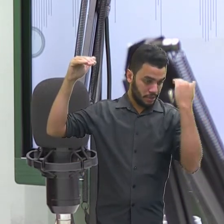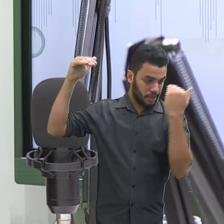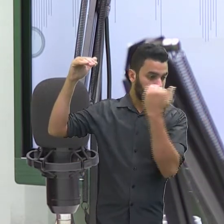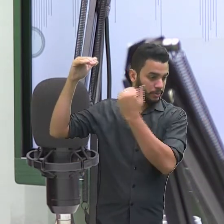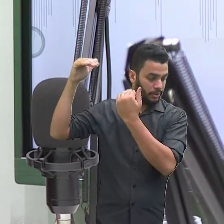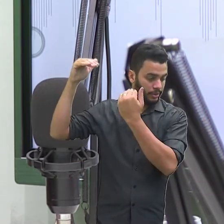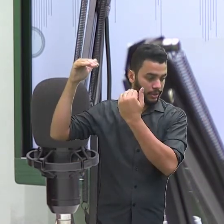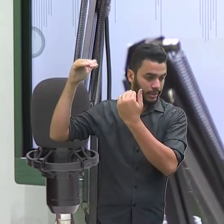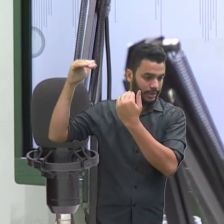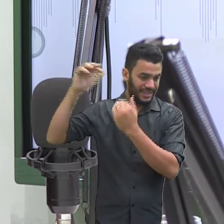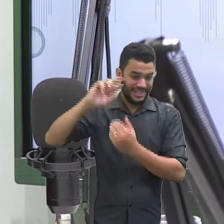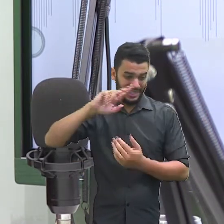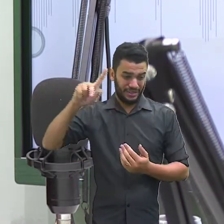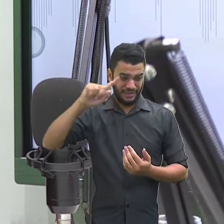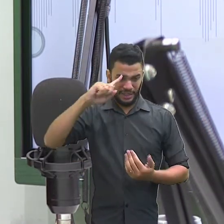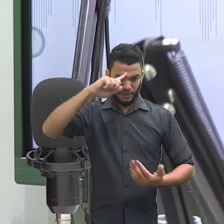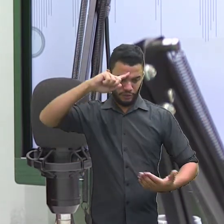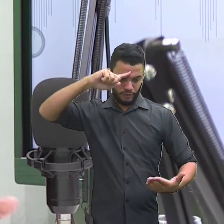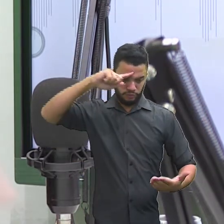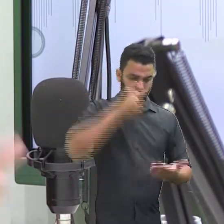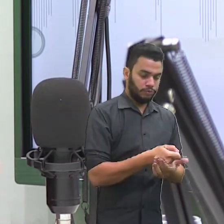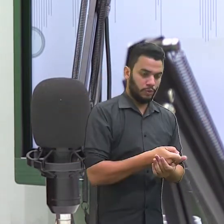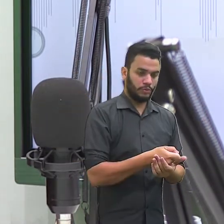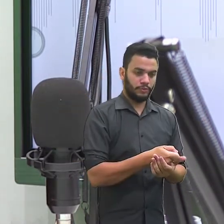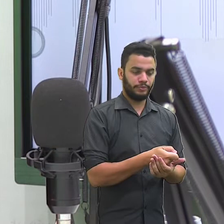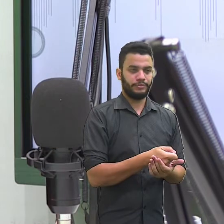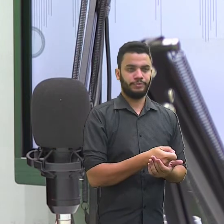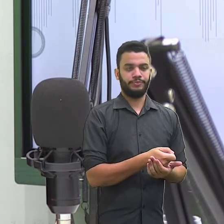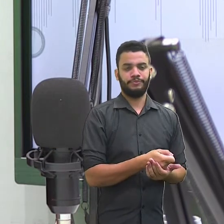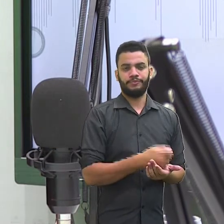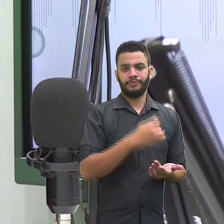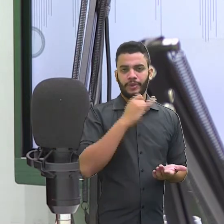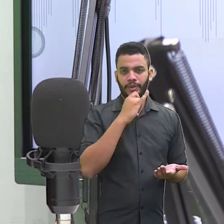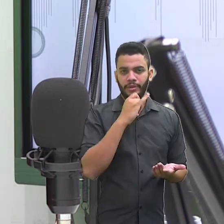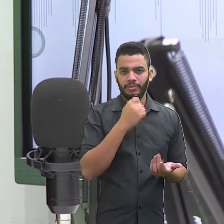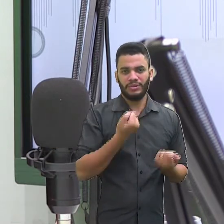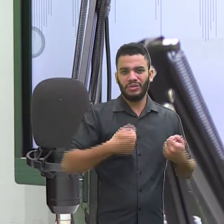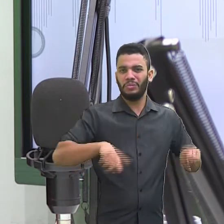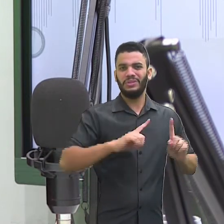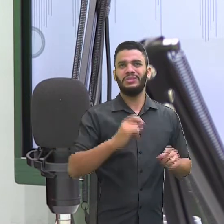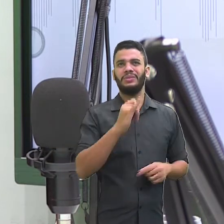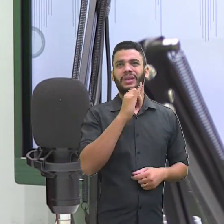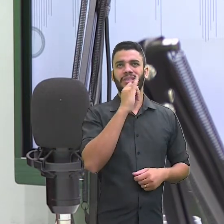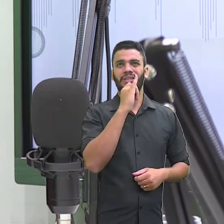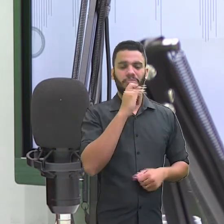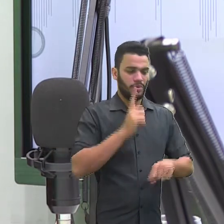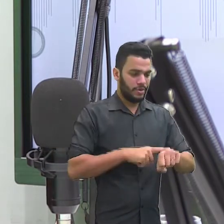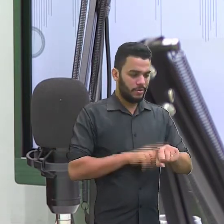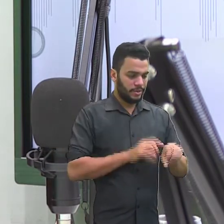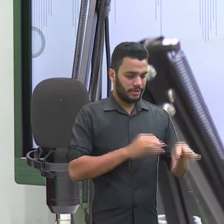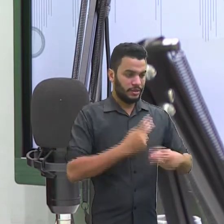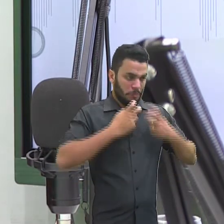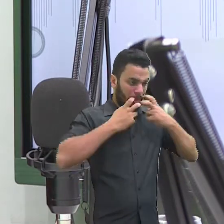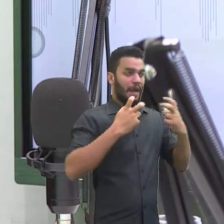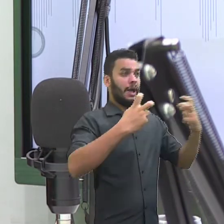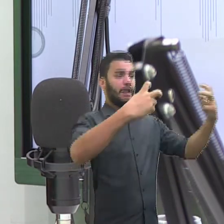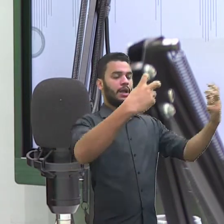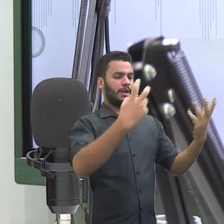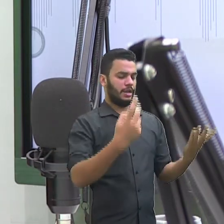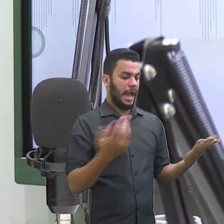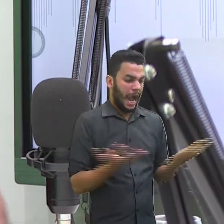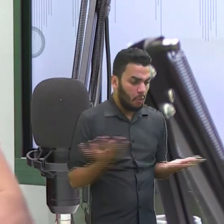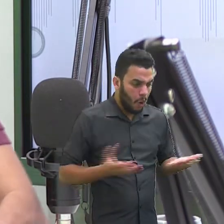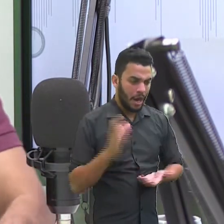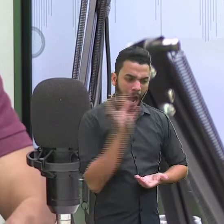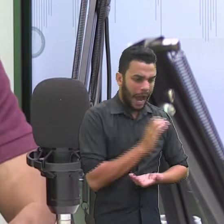autoritário. Eu, como pai, eu não preciso bater na mesa, socar a mesa, né? Para dizer, olha, tem que fazer o que eu estou mandando. Não, a